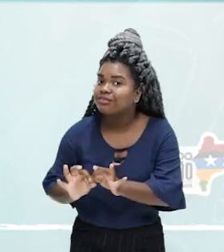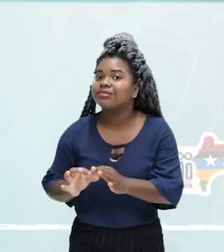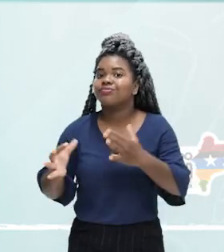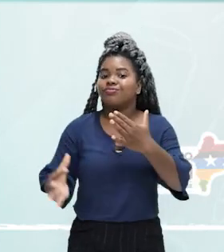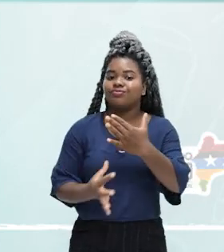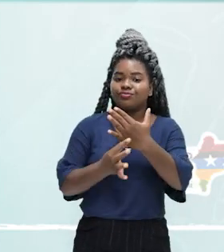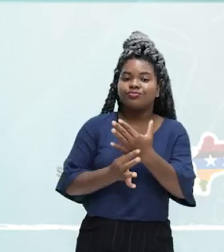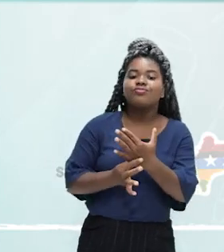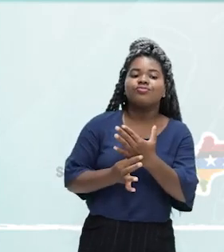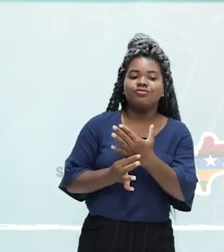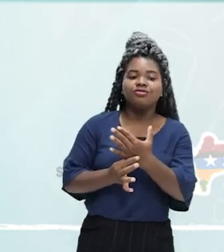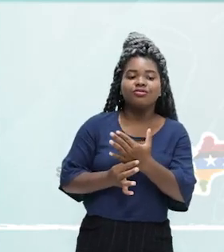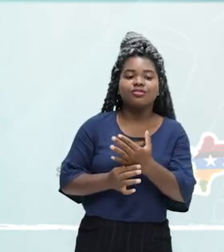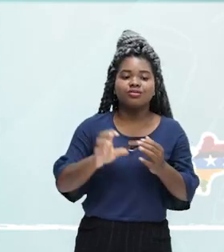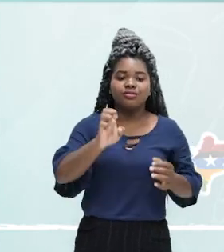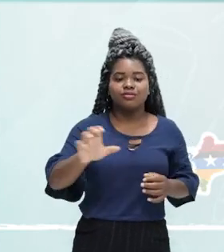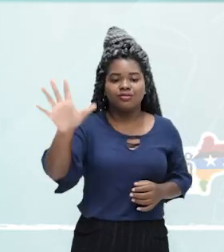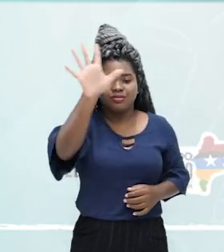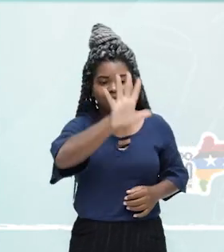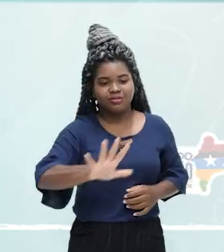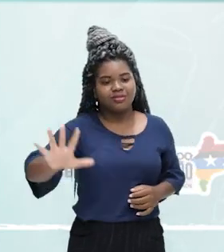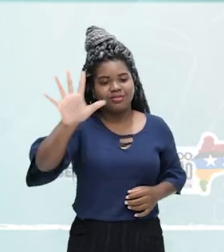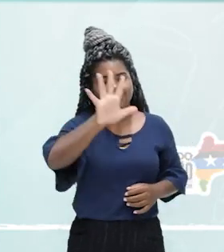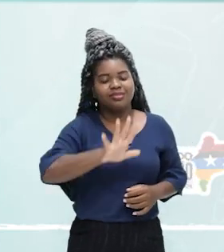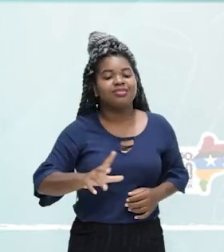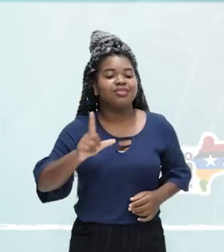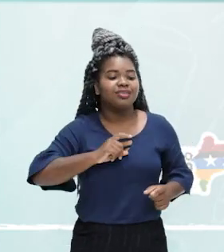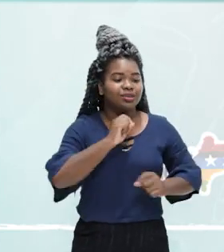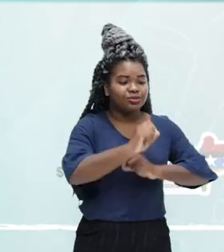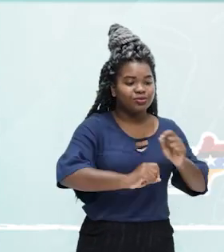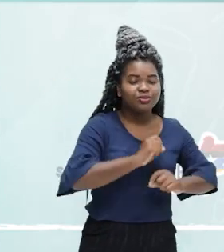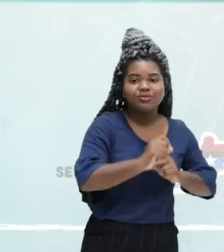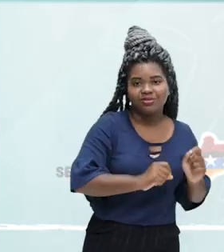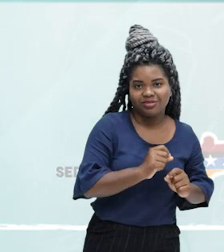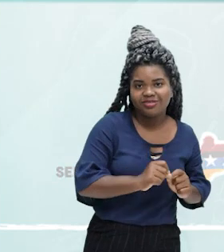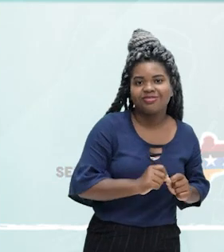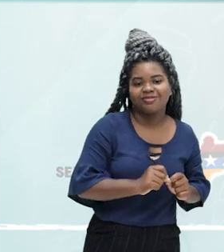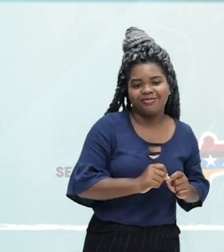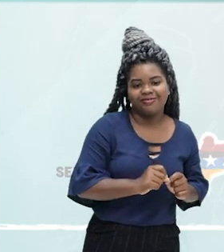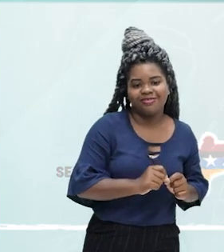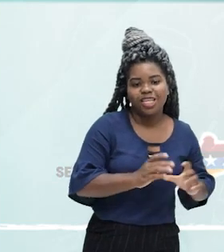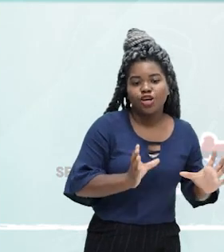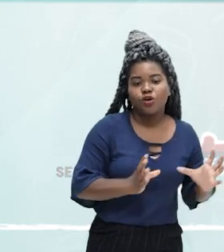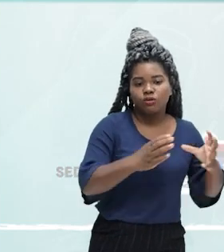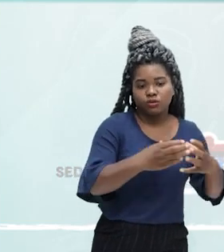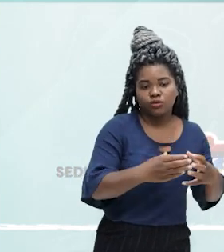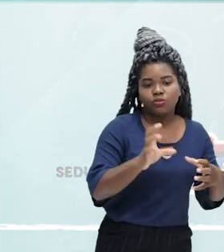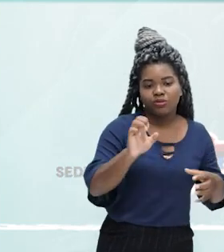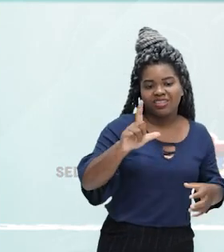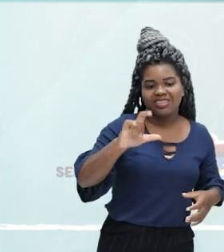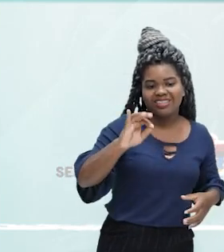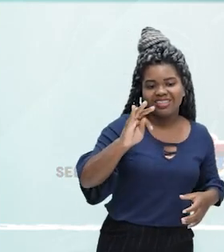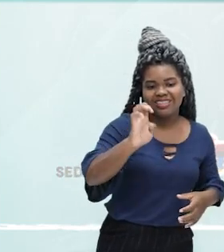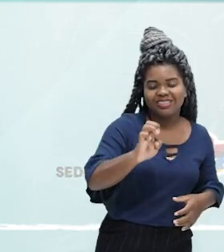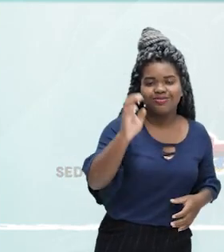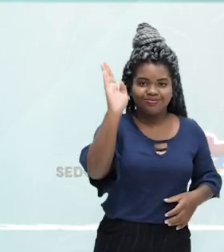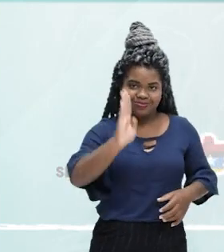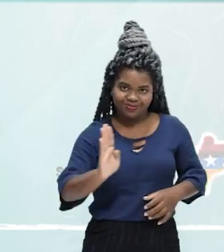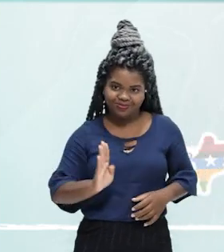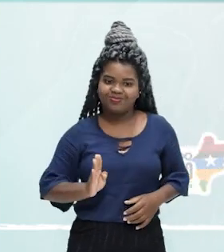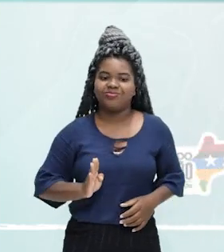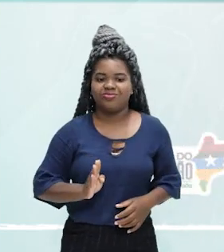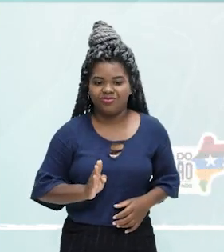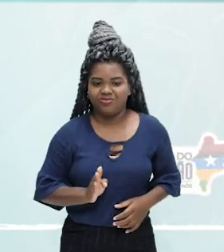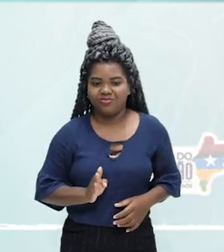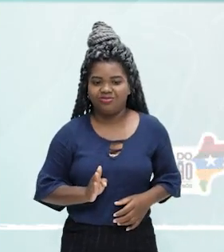e do materialismo europeu contaminam a elite brasileira. Opõe-se ao idealismo e ao espiritualismo romântico,